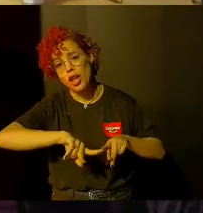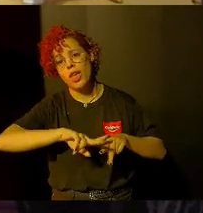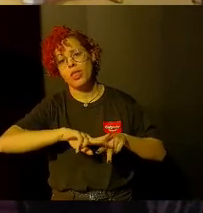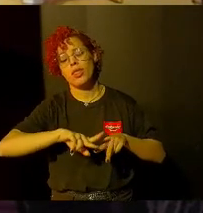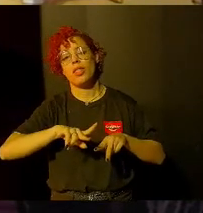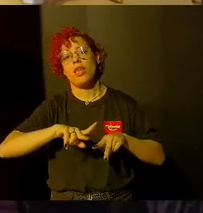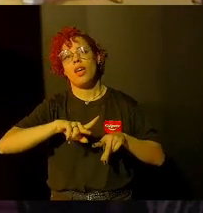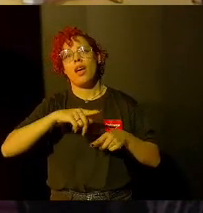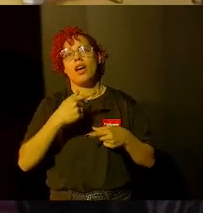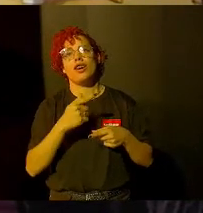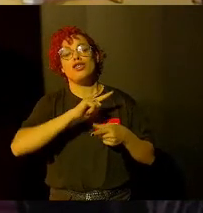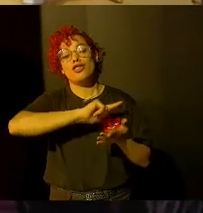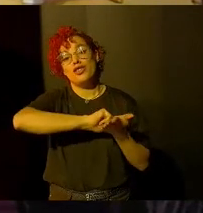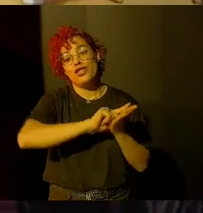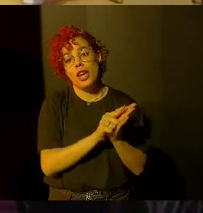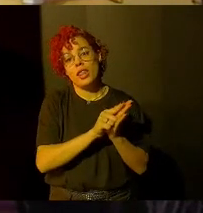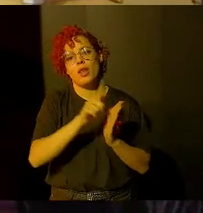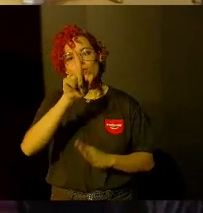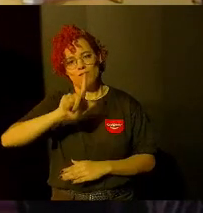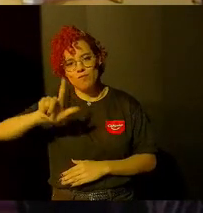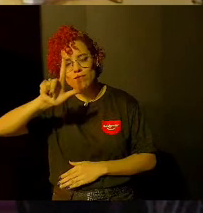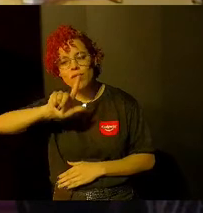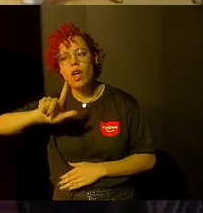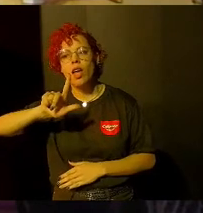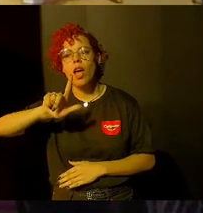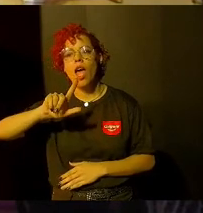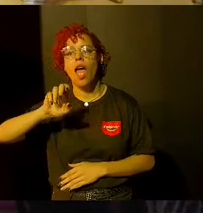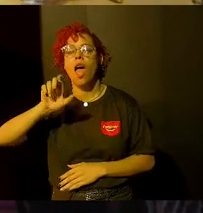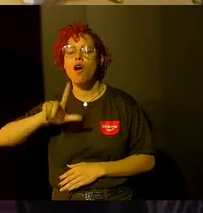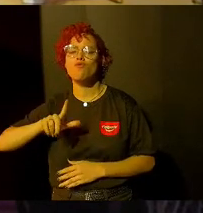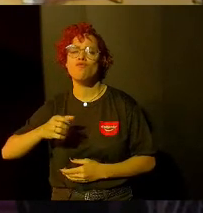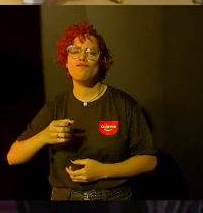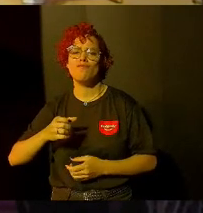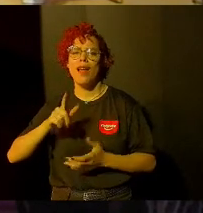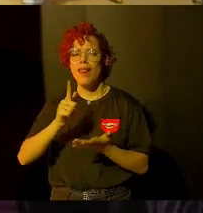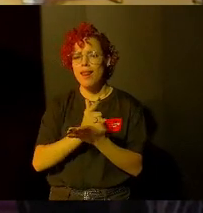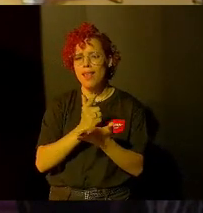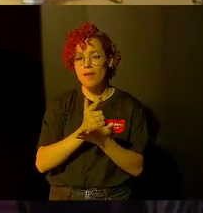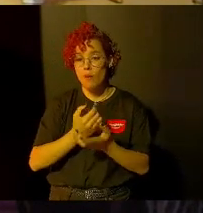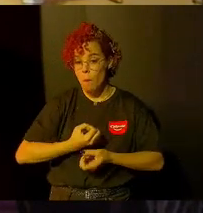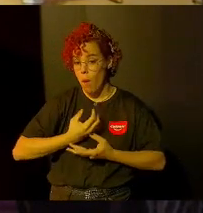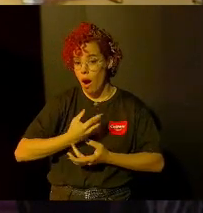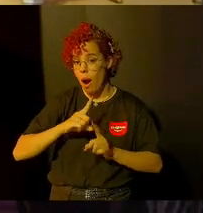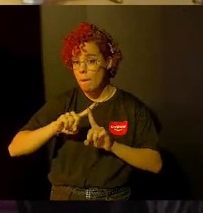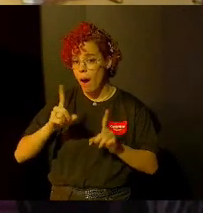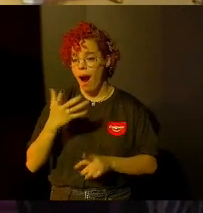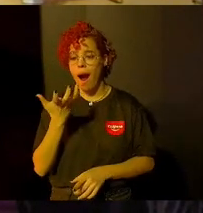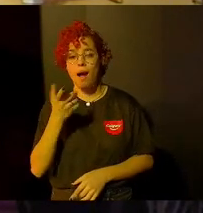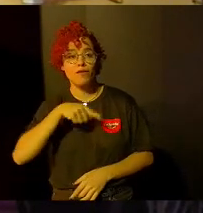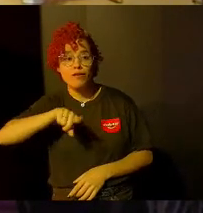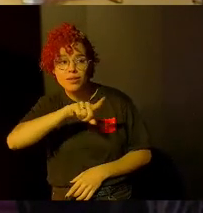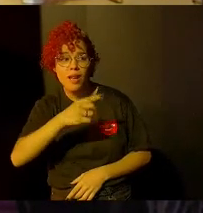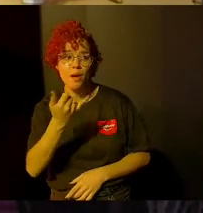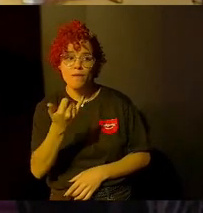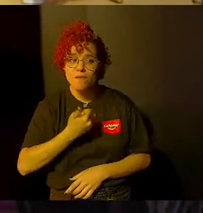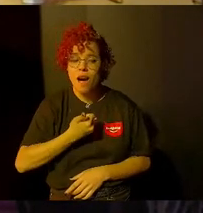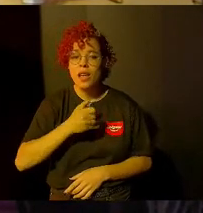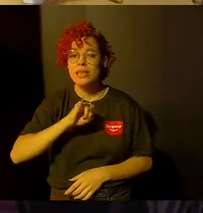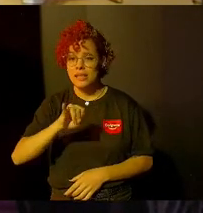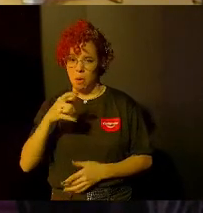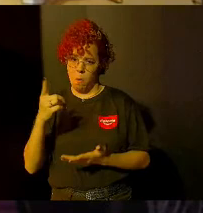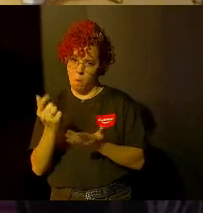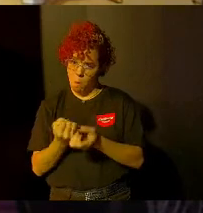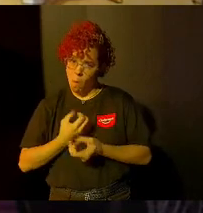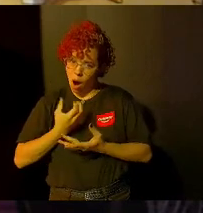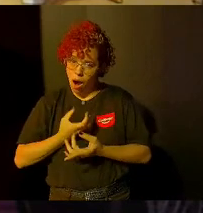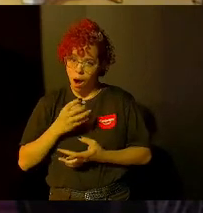círculo de poemas mas vocês me digam se é um livro de poesia ou não ele tem recortes de